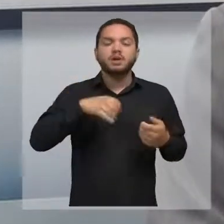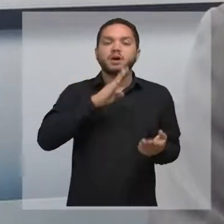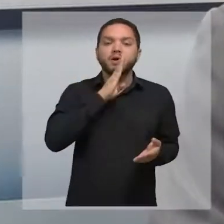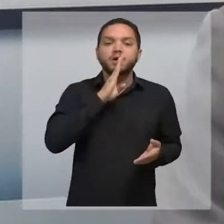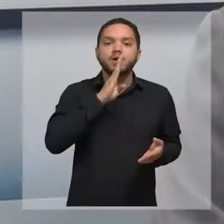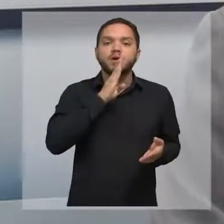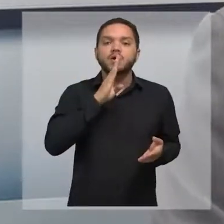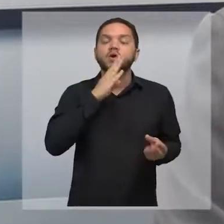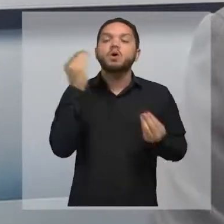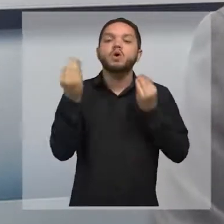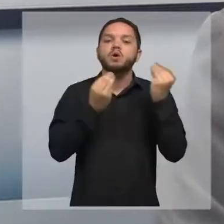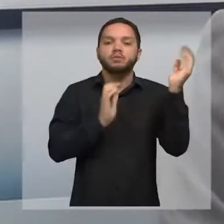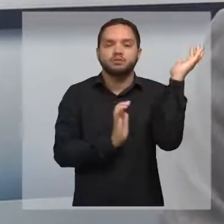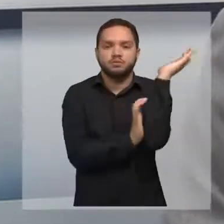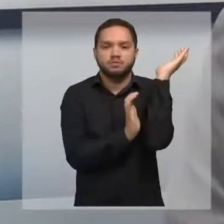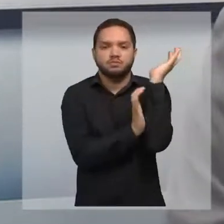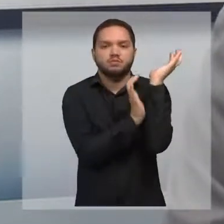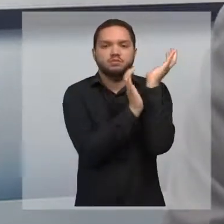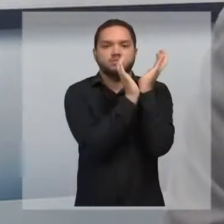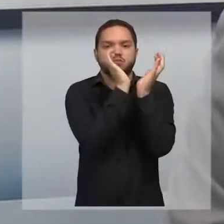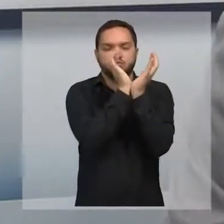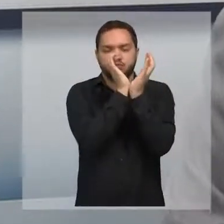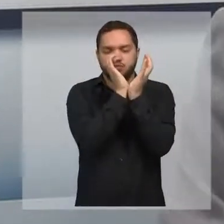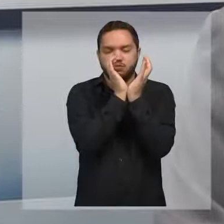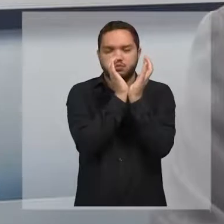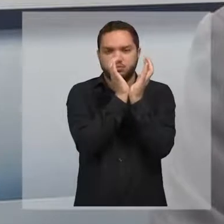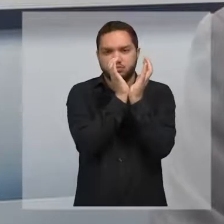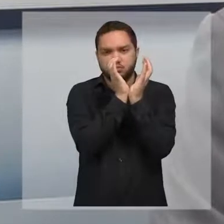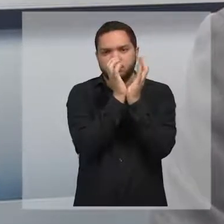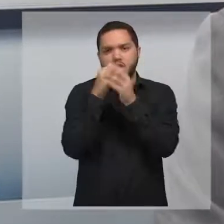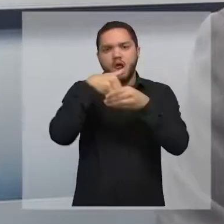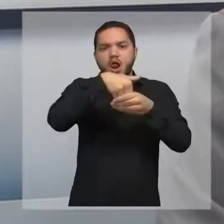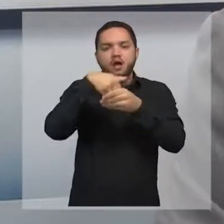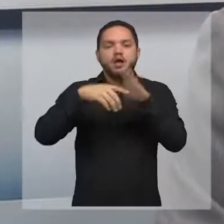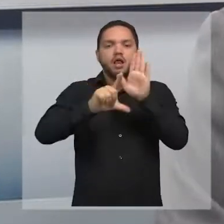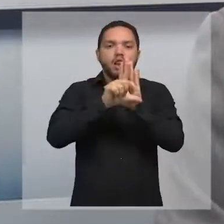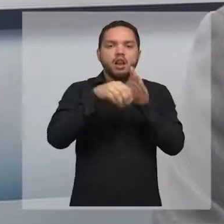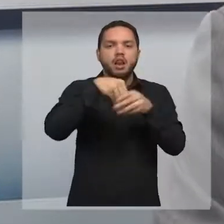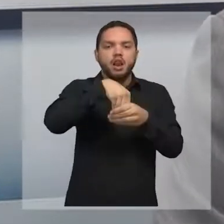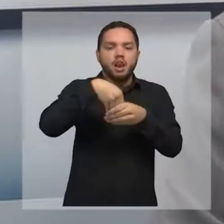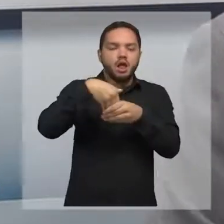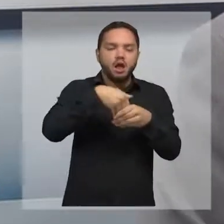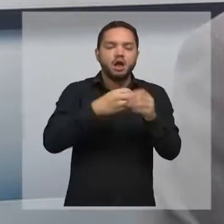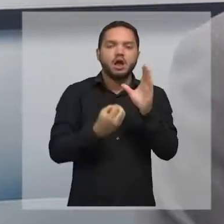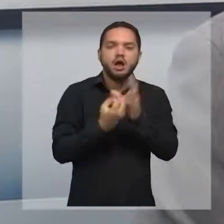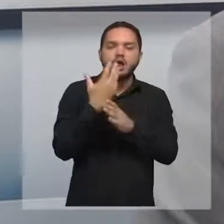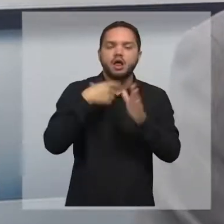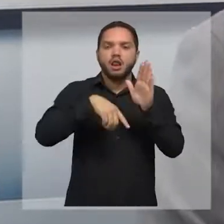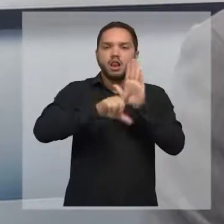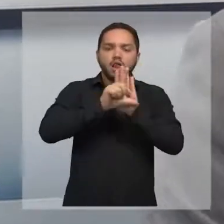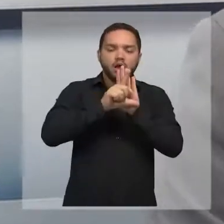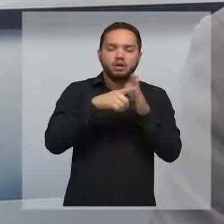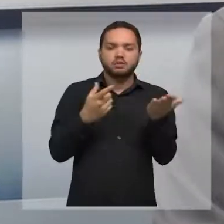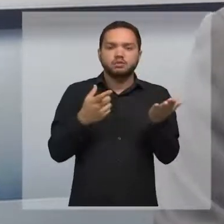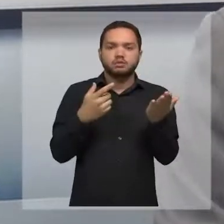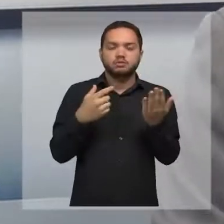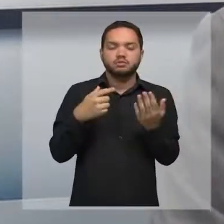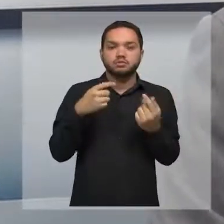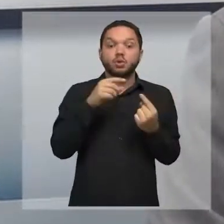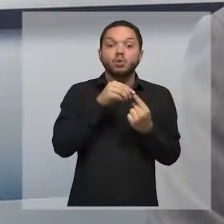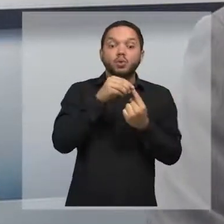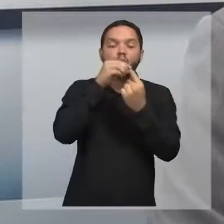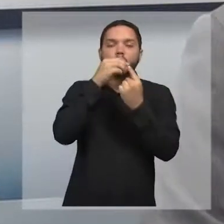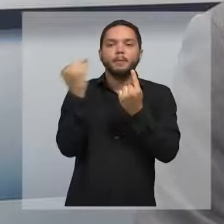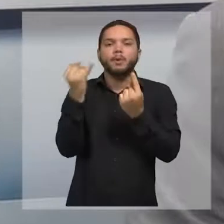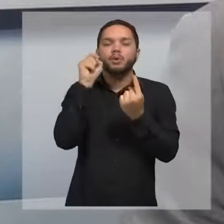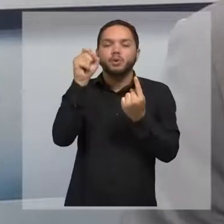você conhecer essa burocracia que está por trás do trâmite das leis, da criação de leis. E uma que deve ser destacada é